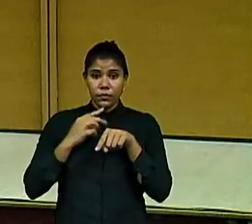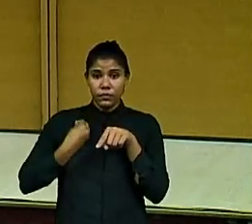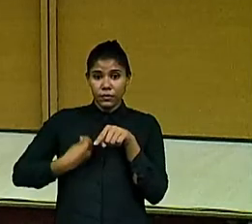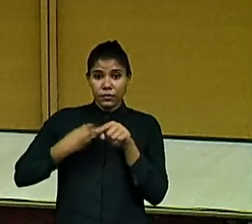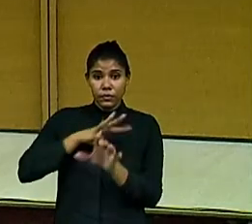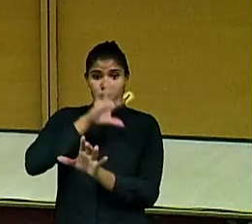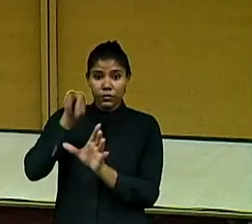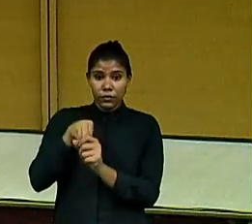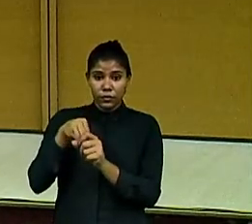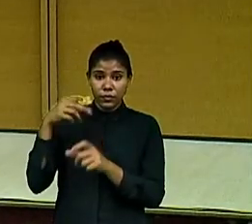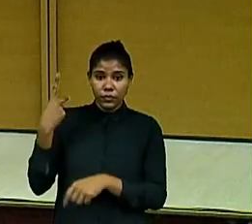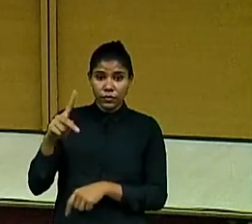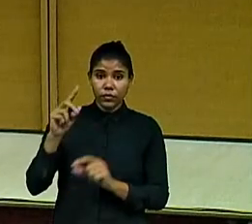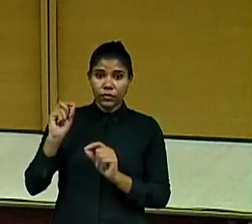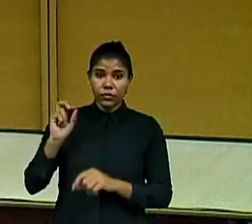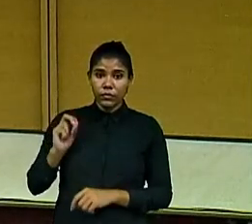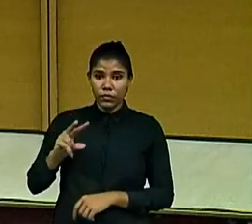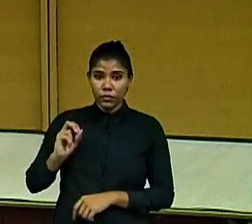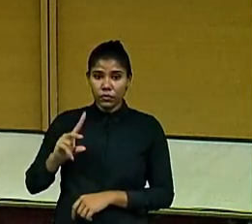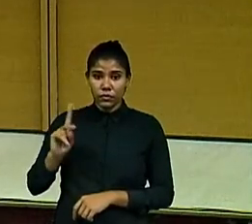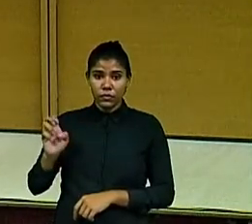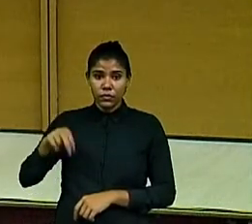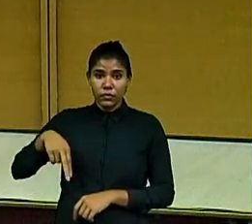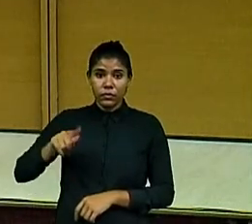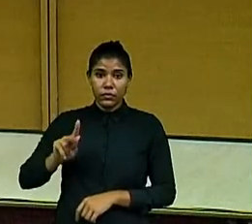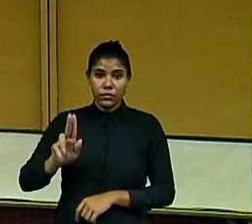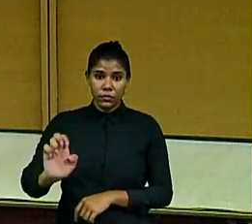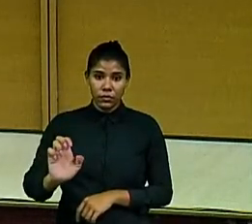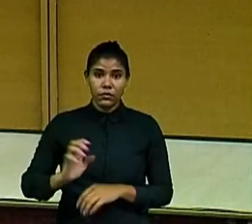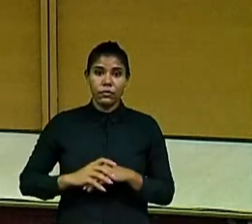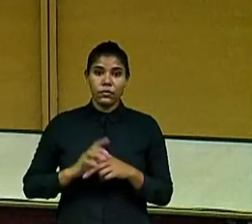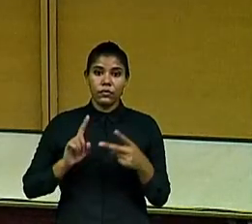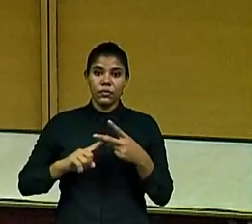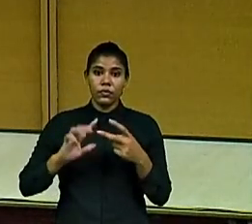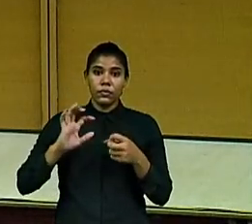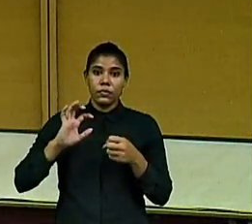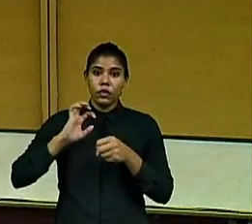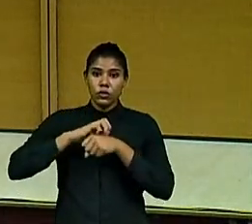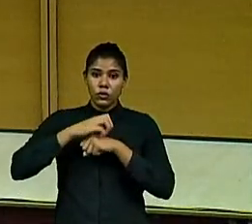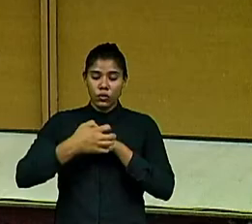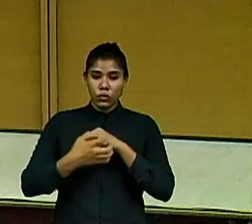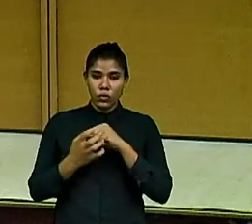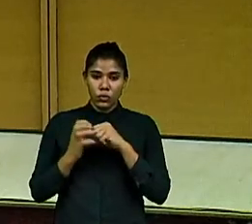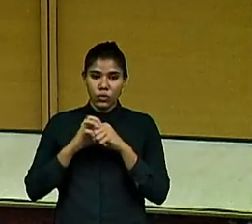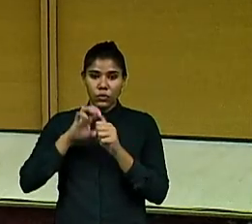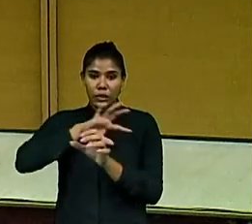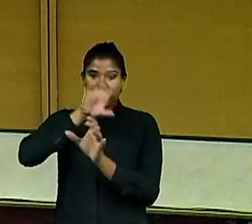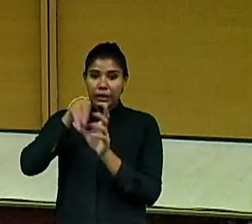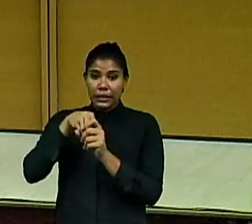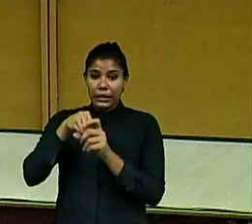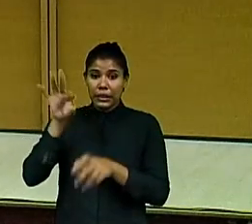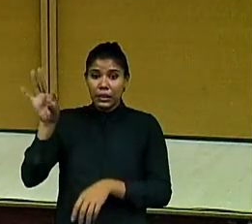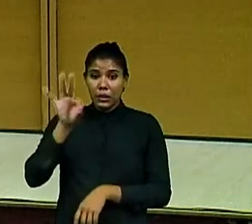o vírus dengue e o vírus chikungunya nesse mesmo mosquito E adivinha